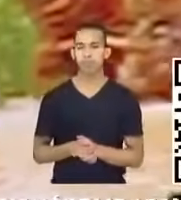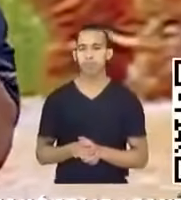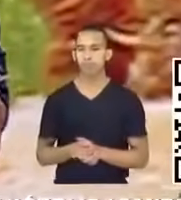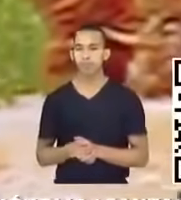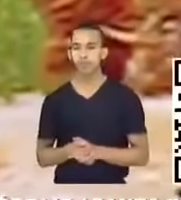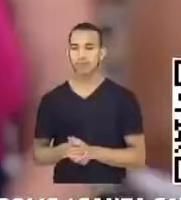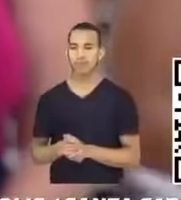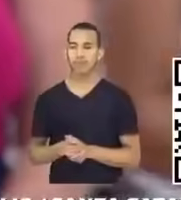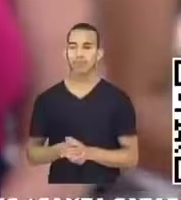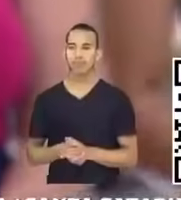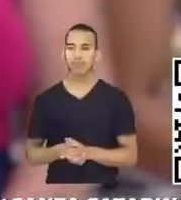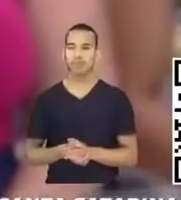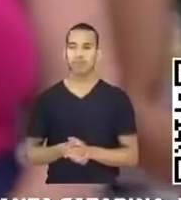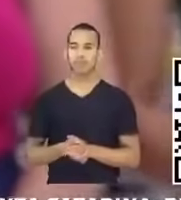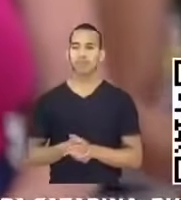mim